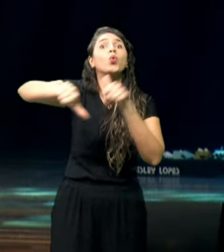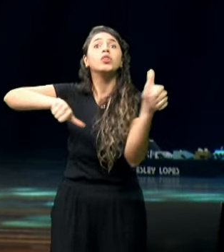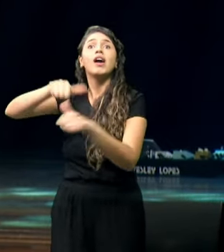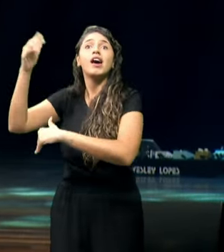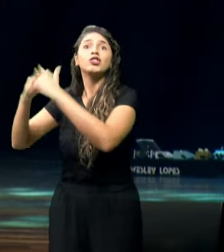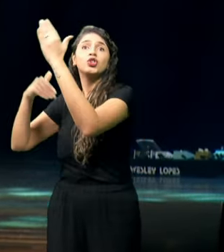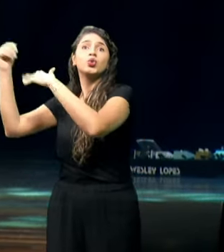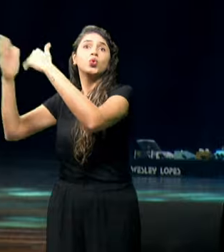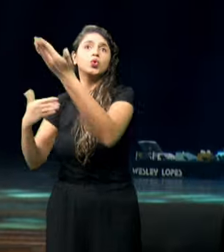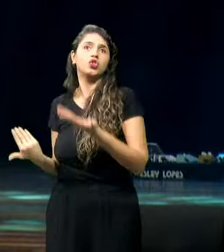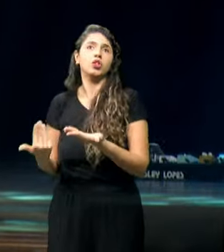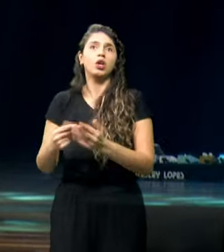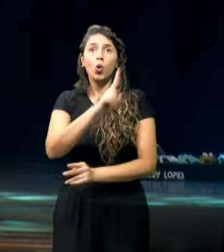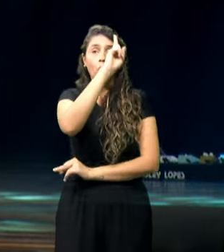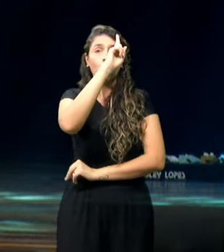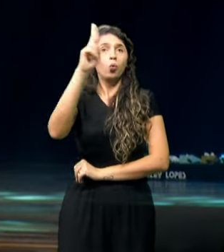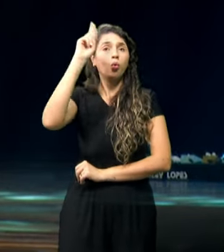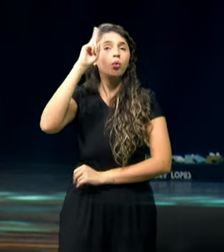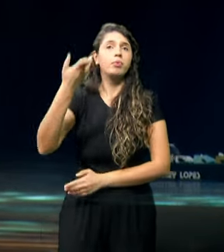meio.